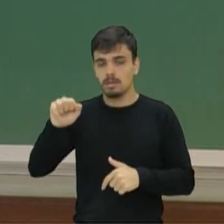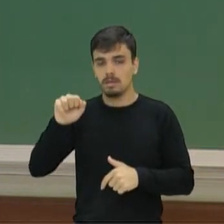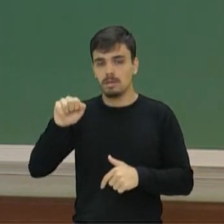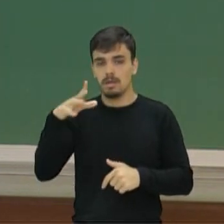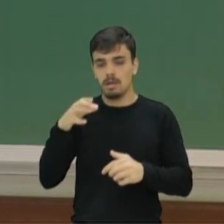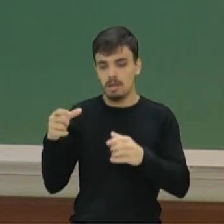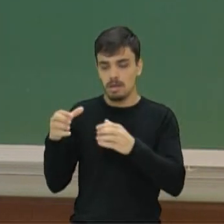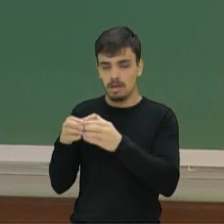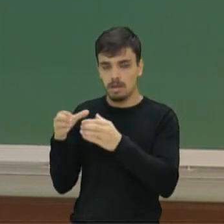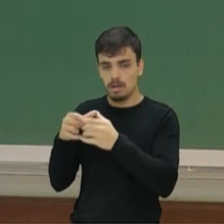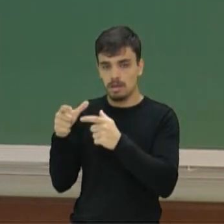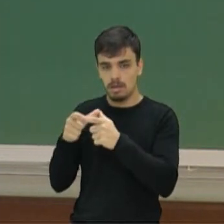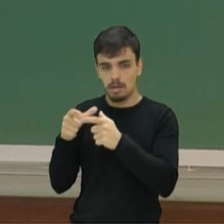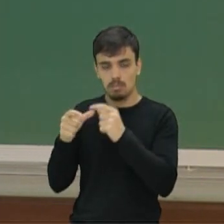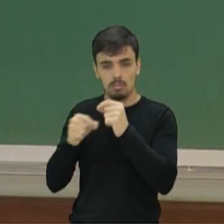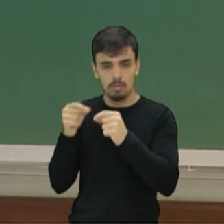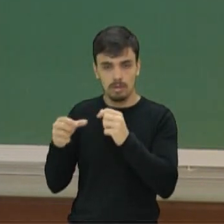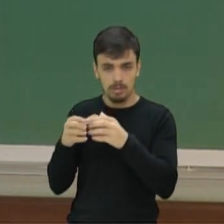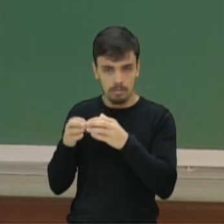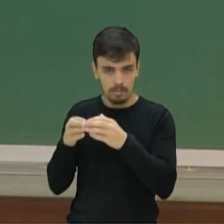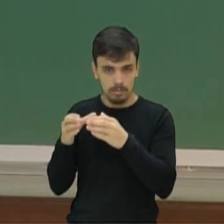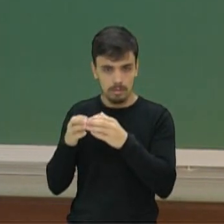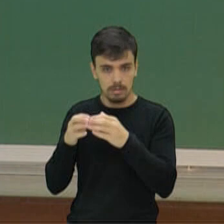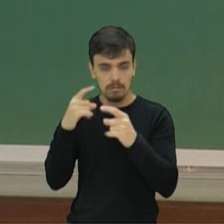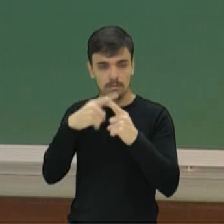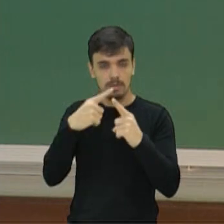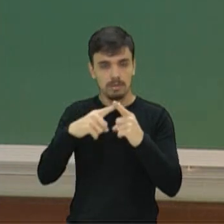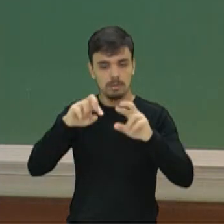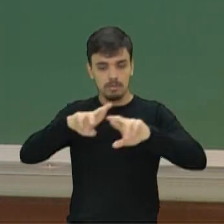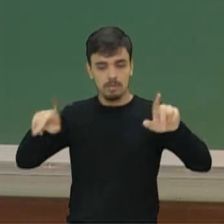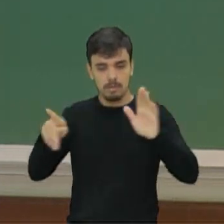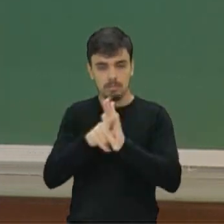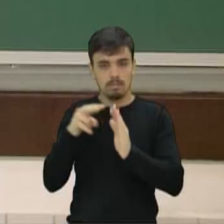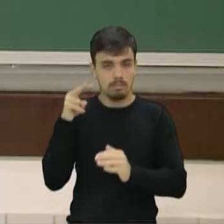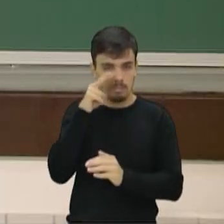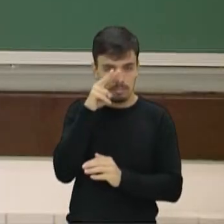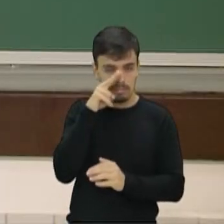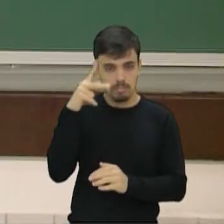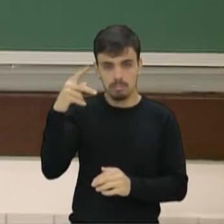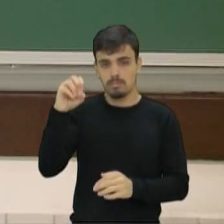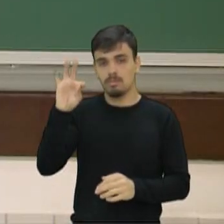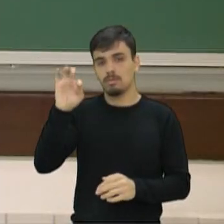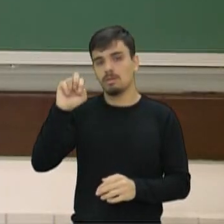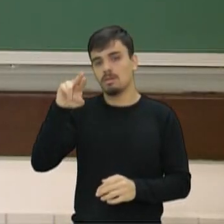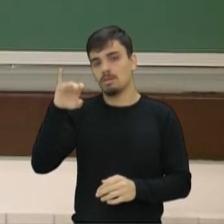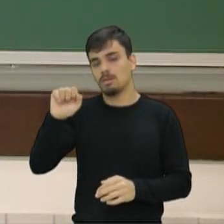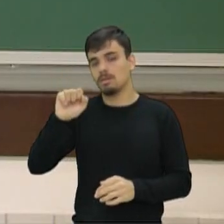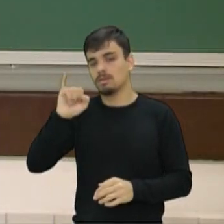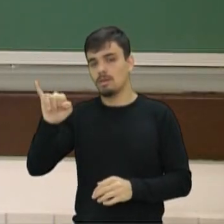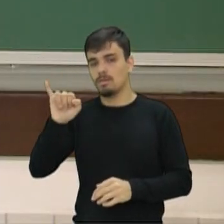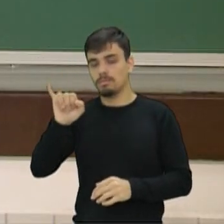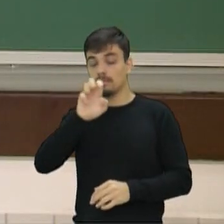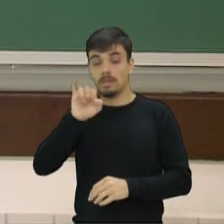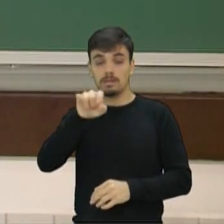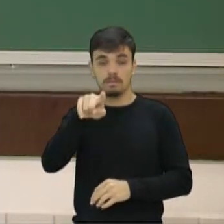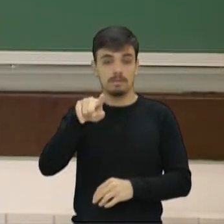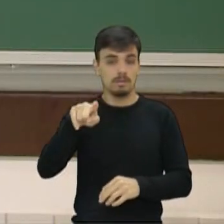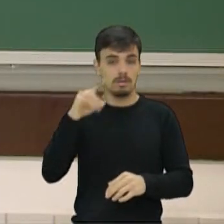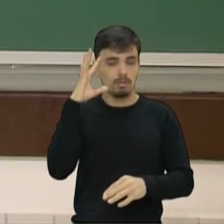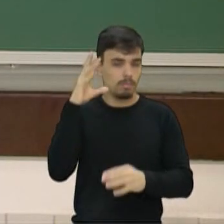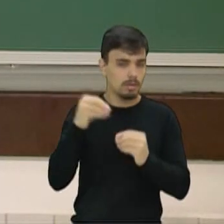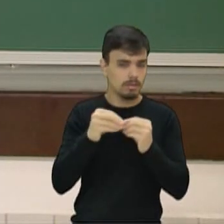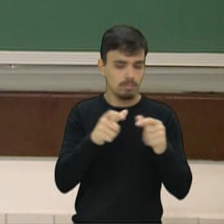carga vezes a diferença de potencial, beleza? Pessoal, se você compreendeu essa parte,